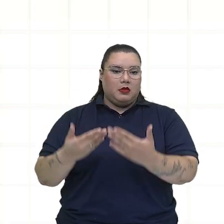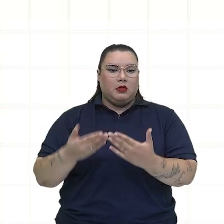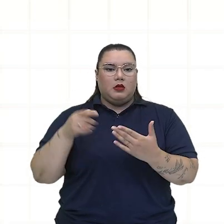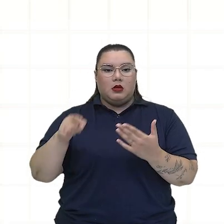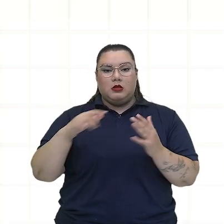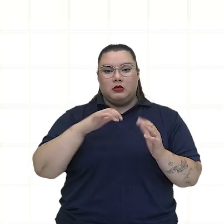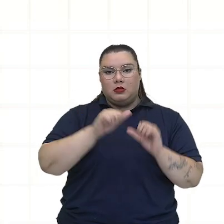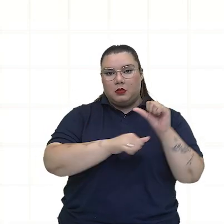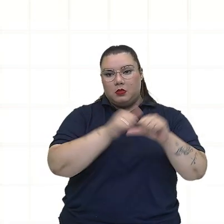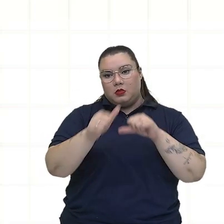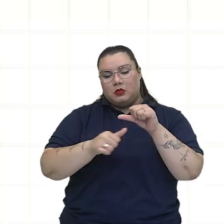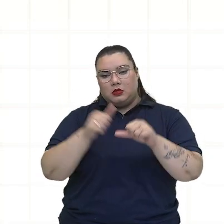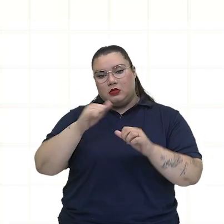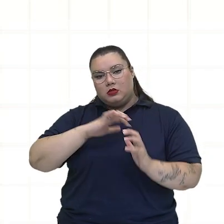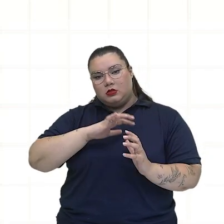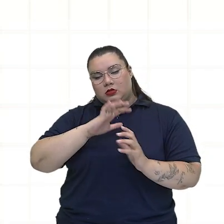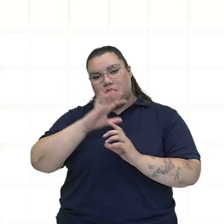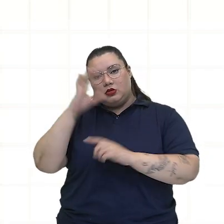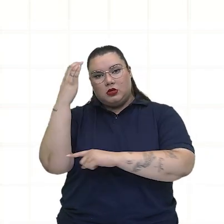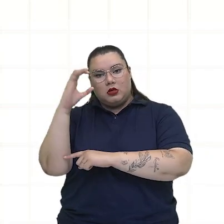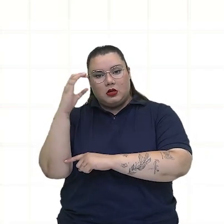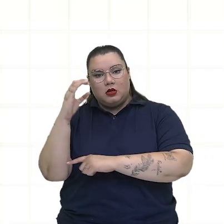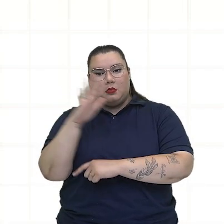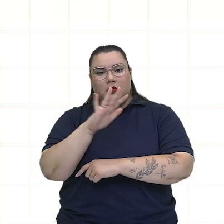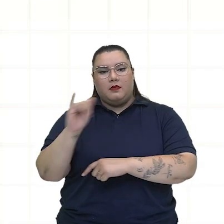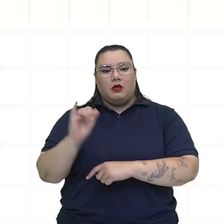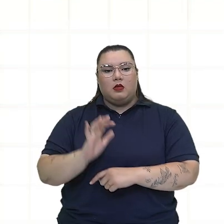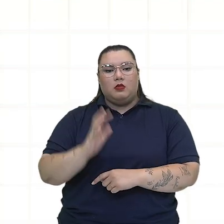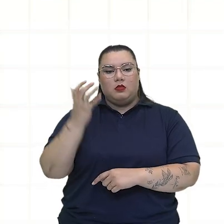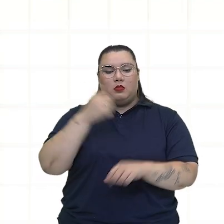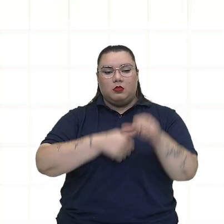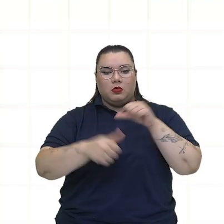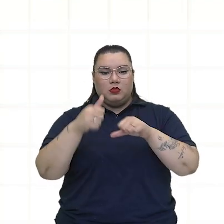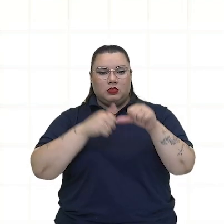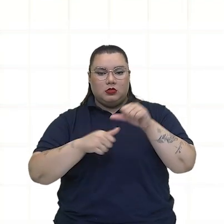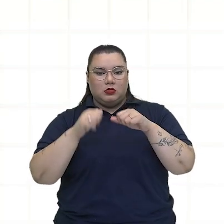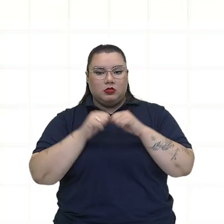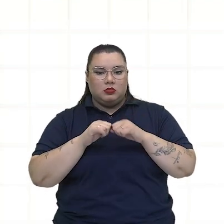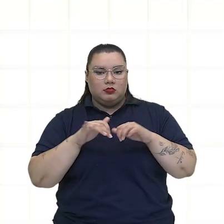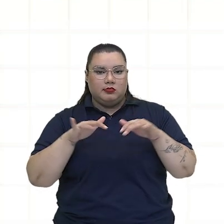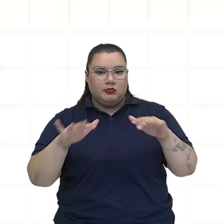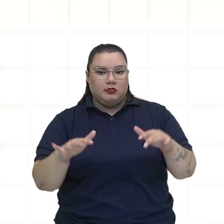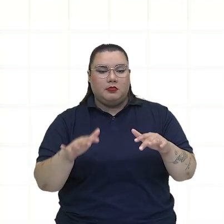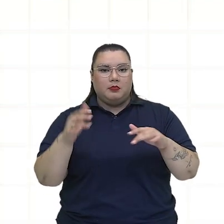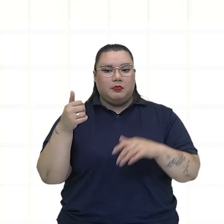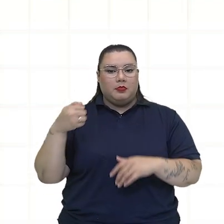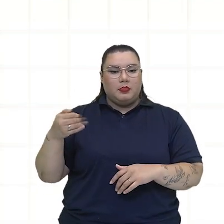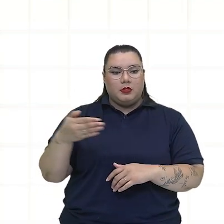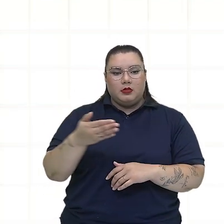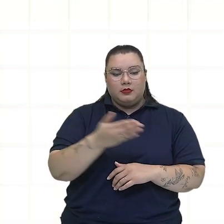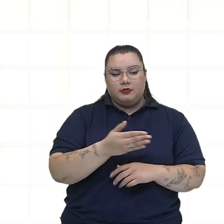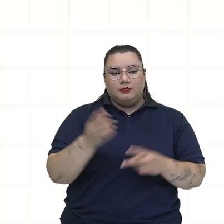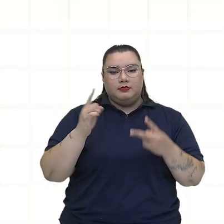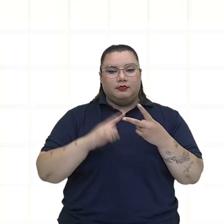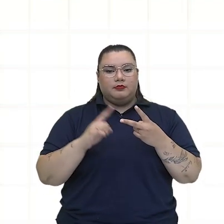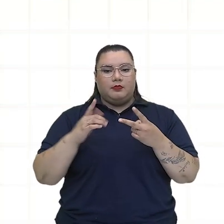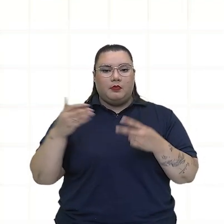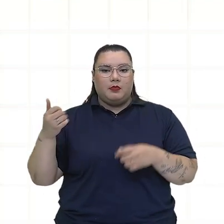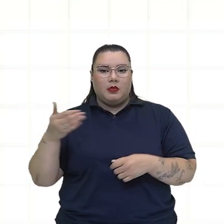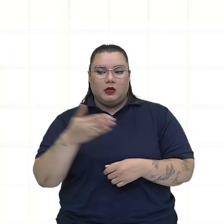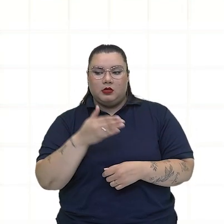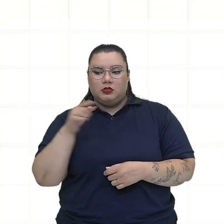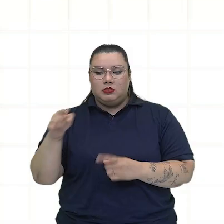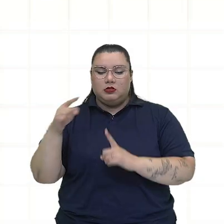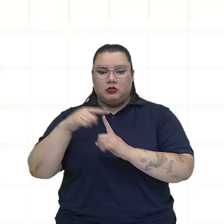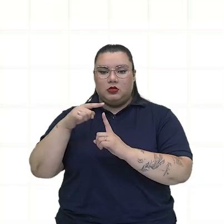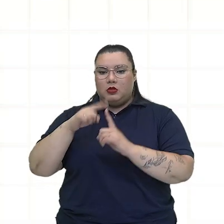essas mudanças climáticas vão ocasionando alterações na distribuição e na migração dos peixes. Um peixe, de